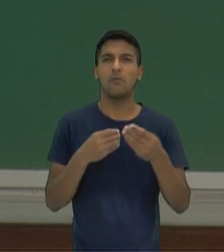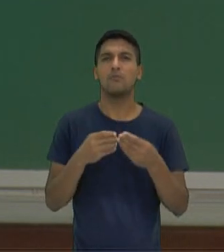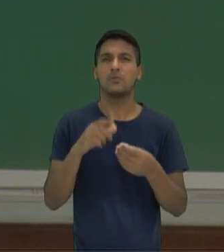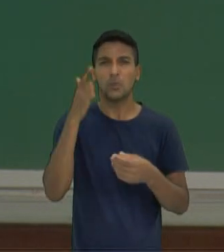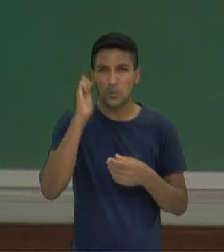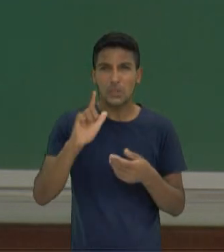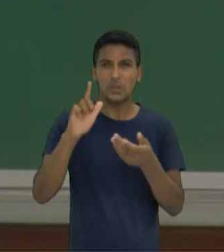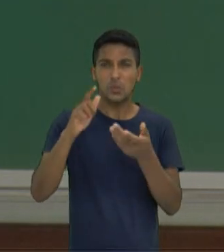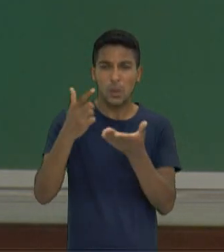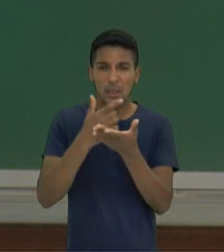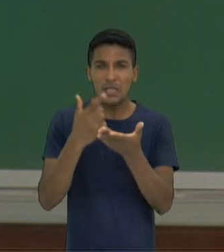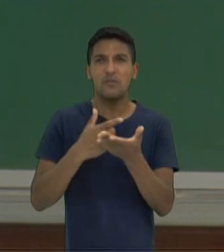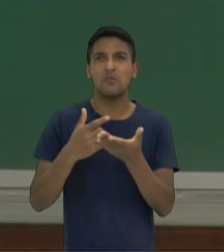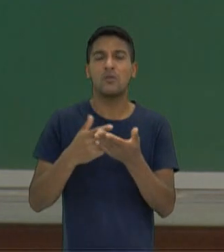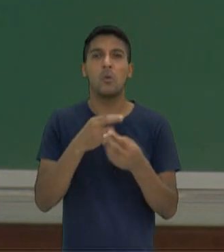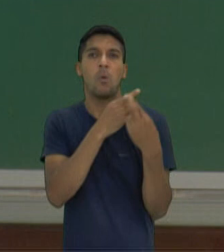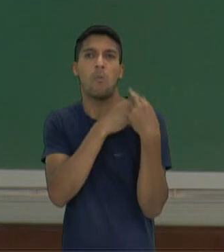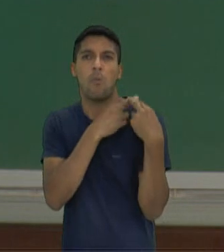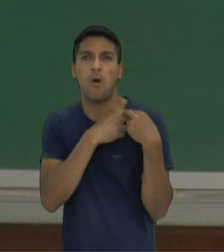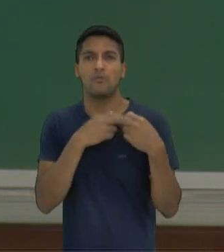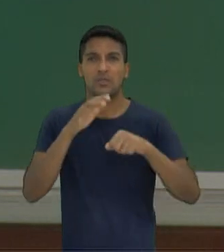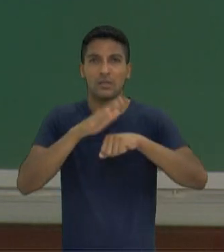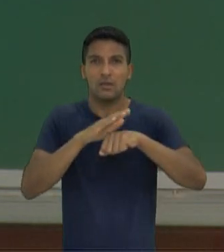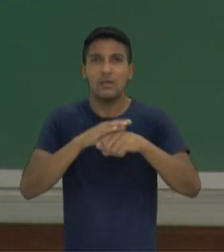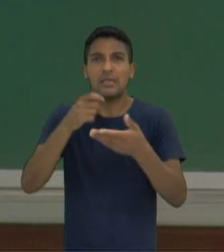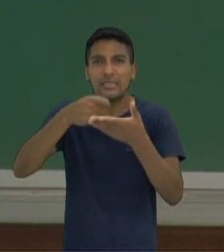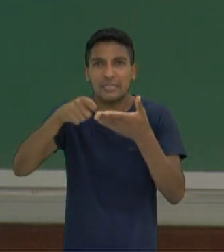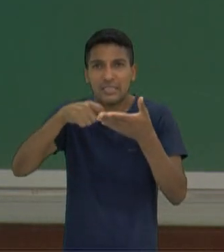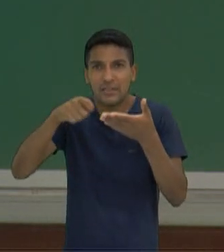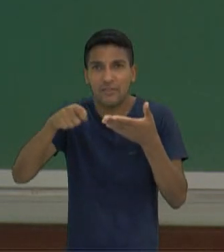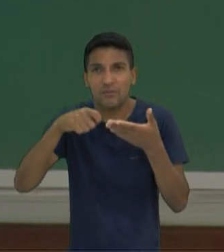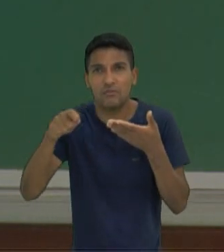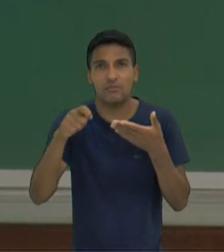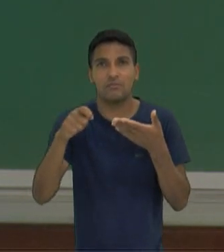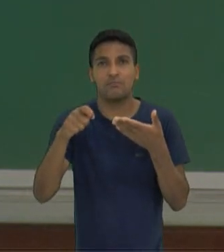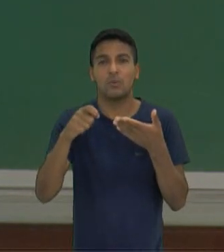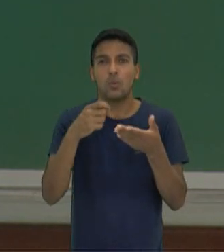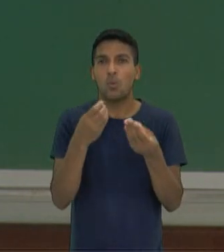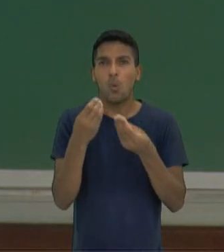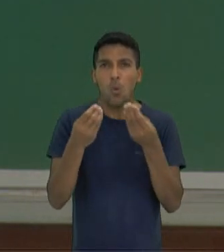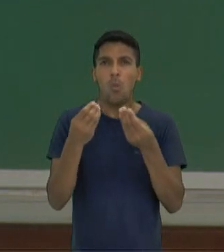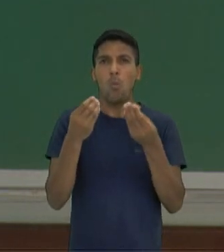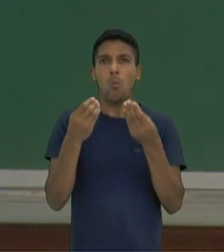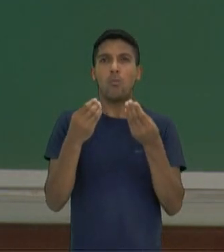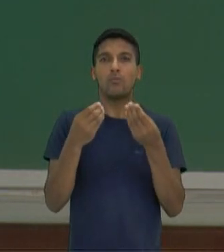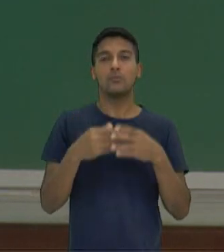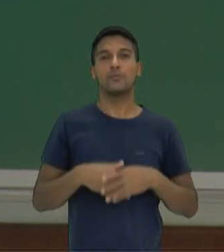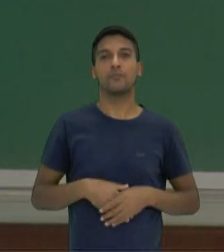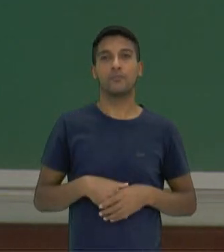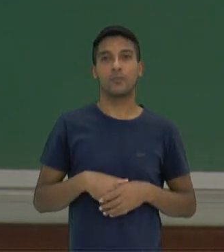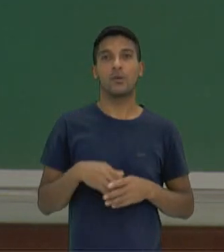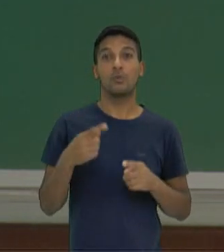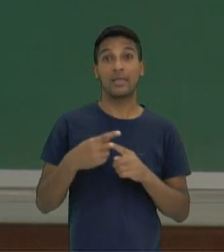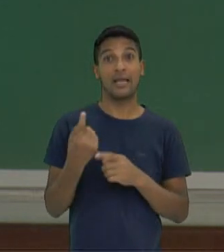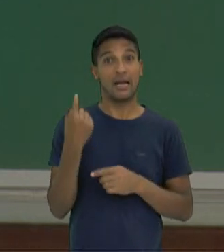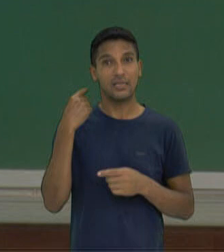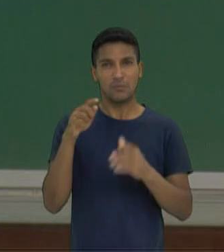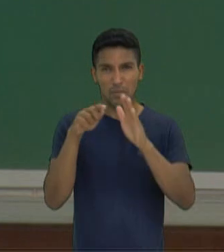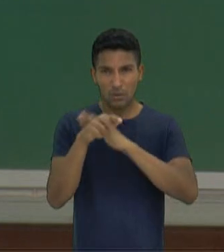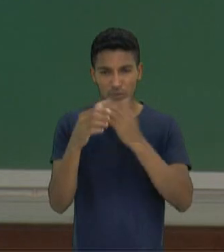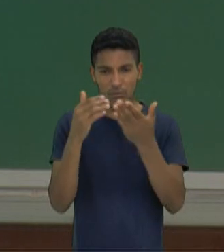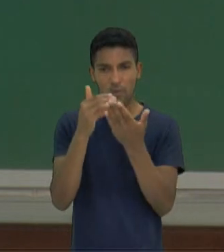livros mesmo. Porque até então ele só tinha falado do início, né? Da questão da escola, que todo mundo elogiava e